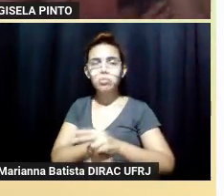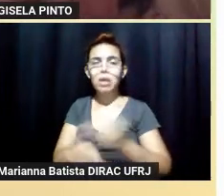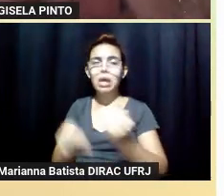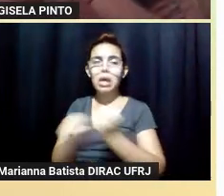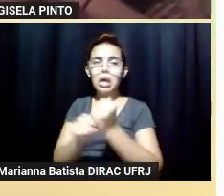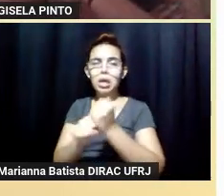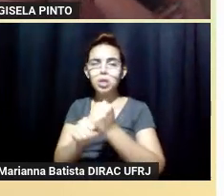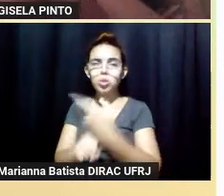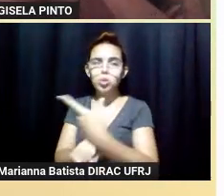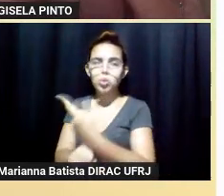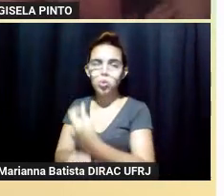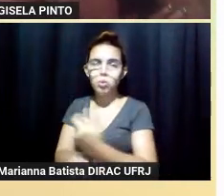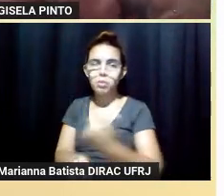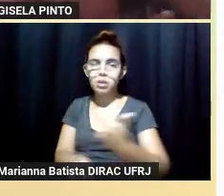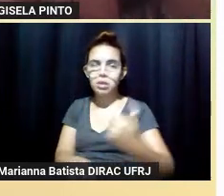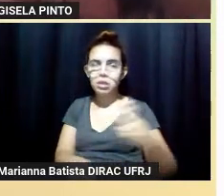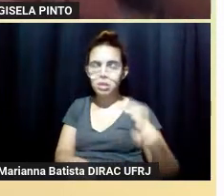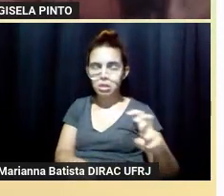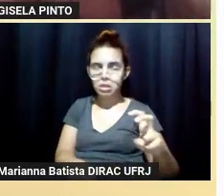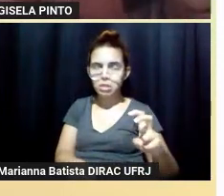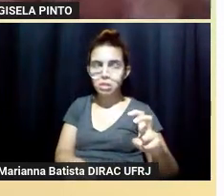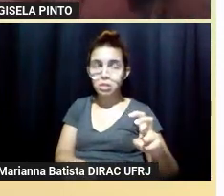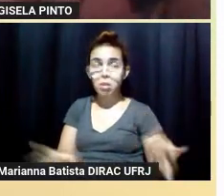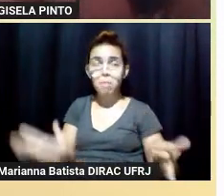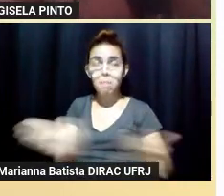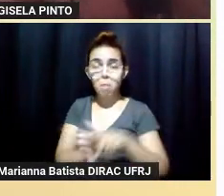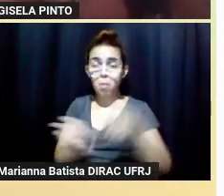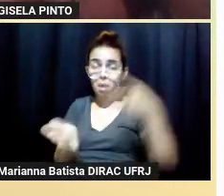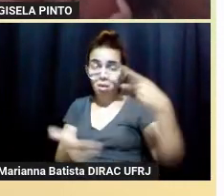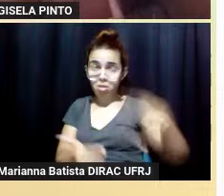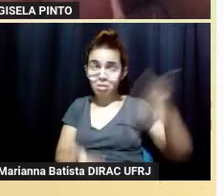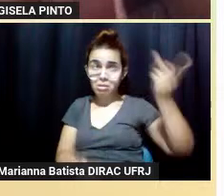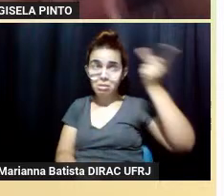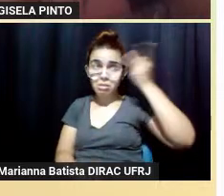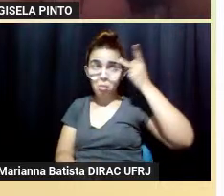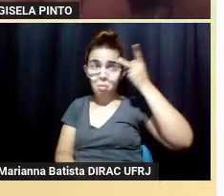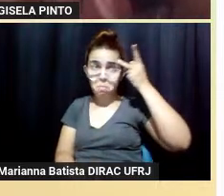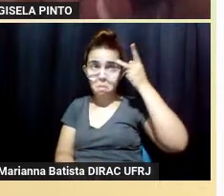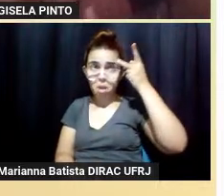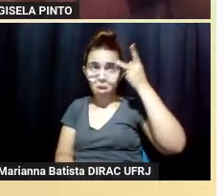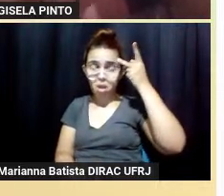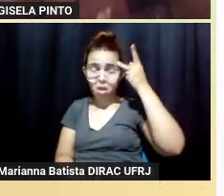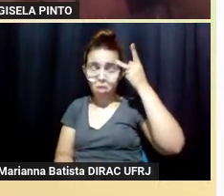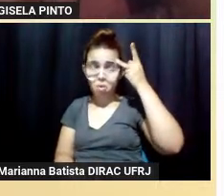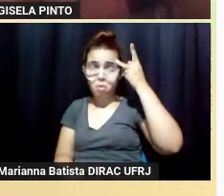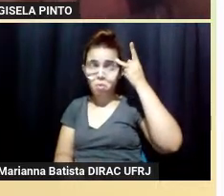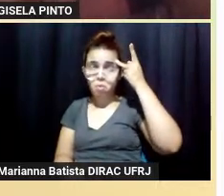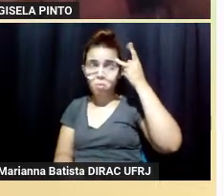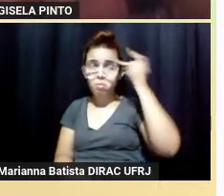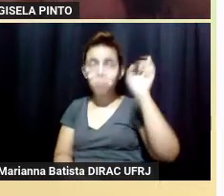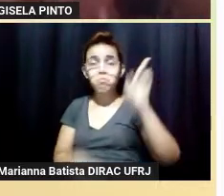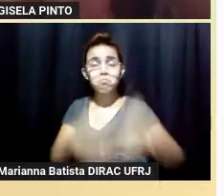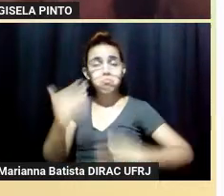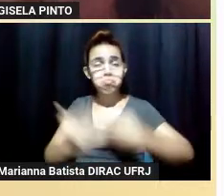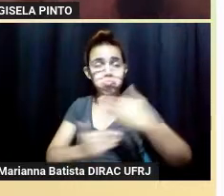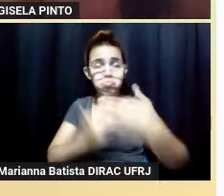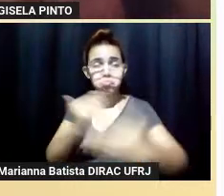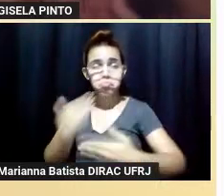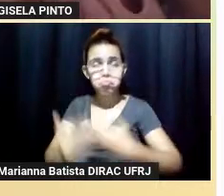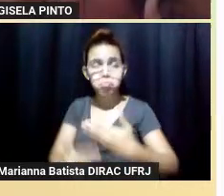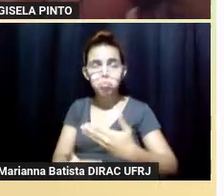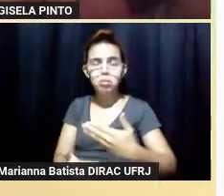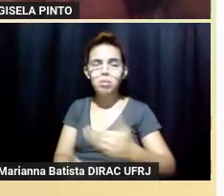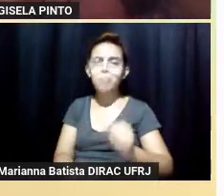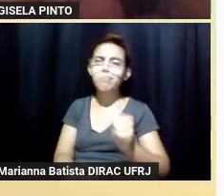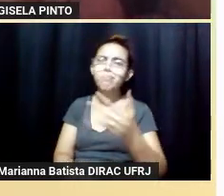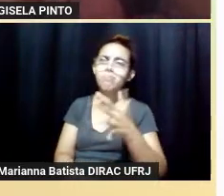ano de 2014 em São Paulo, novamente, toda semana, passando em torno de 2 a 3 dias fora de